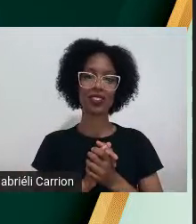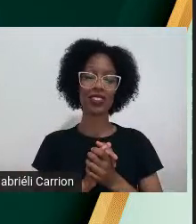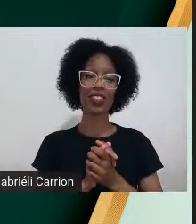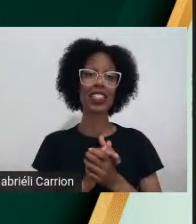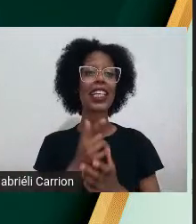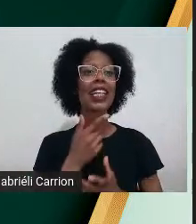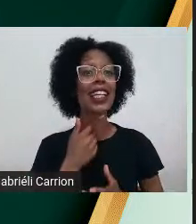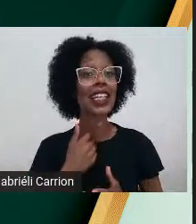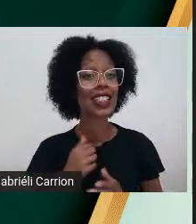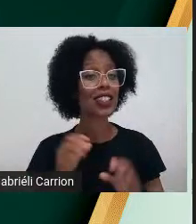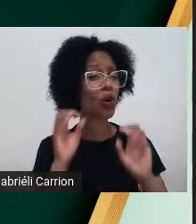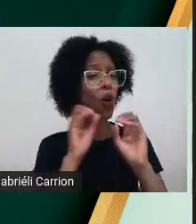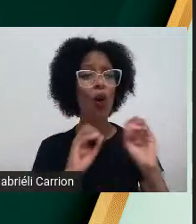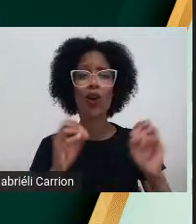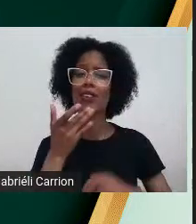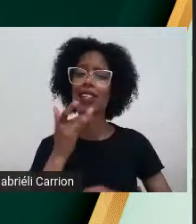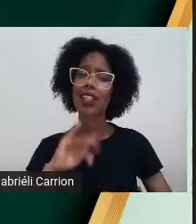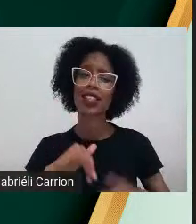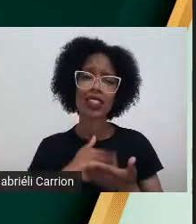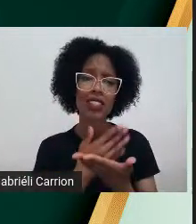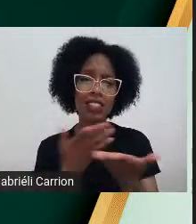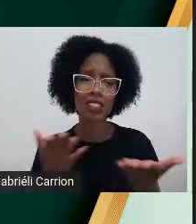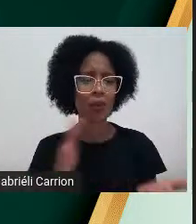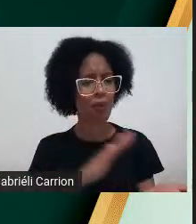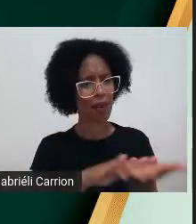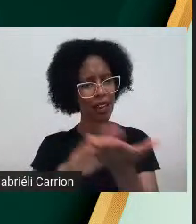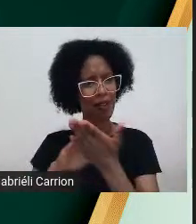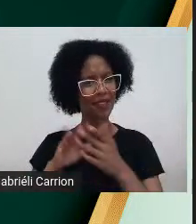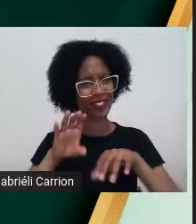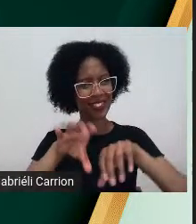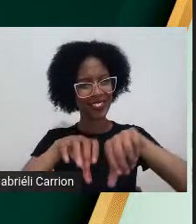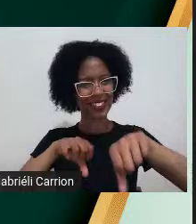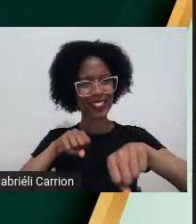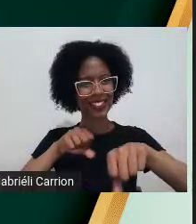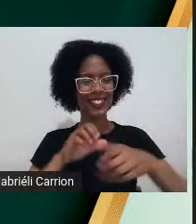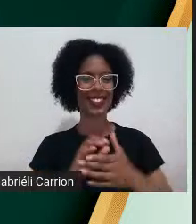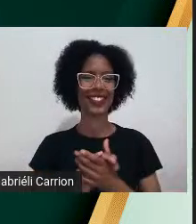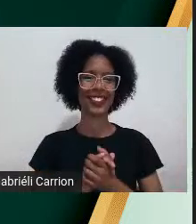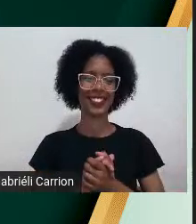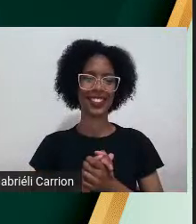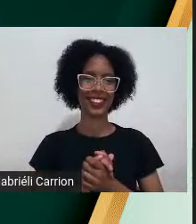desejo uma ótima tarde a todos e parabéns, formandos.